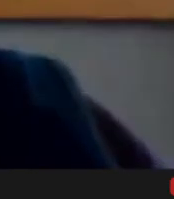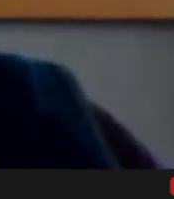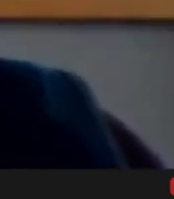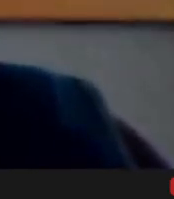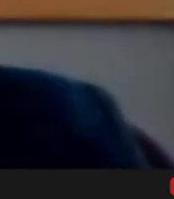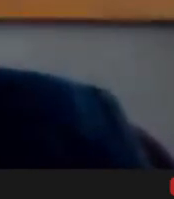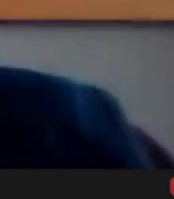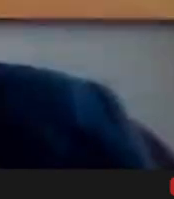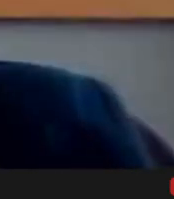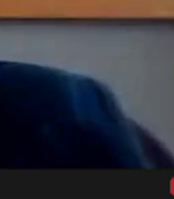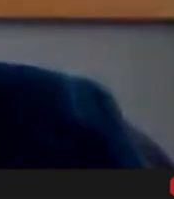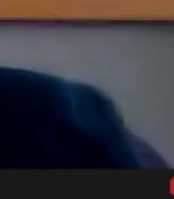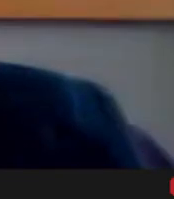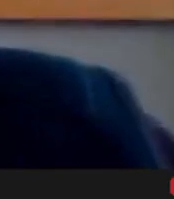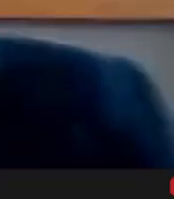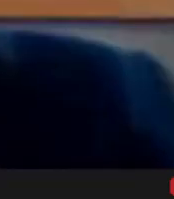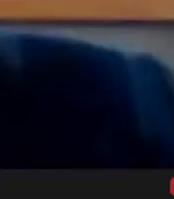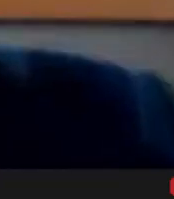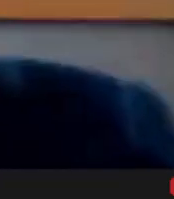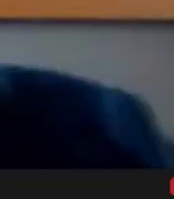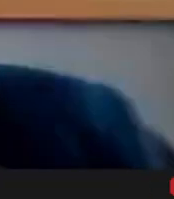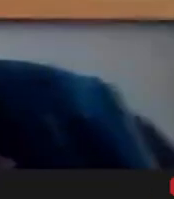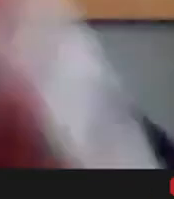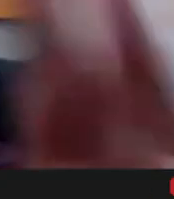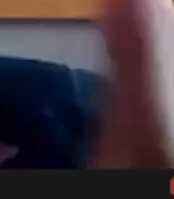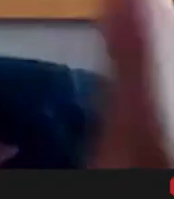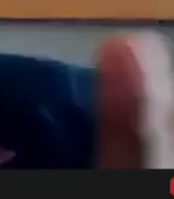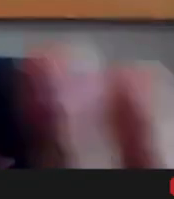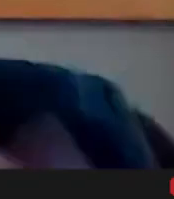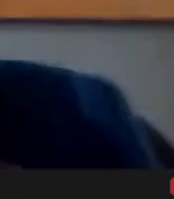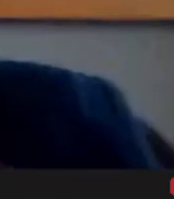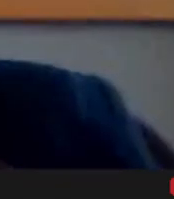por favor, chame a Ruana e.